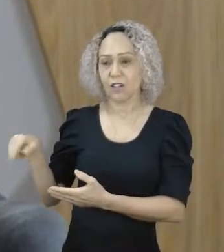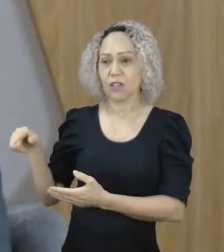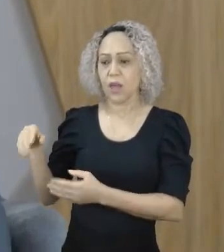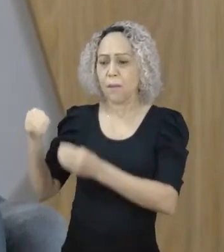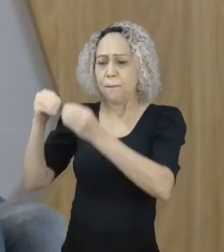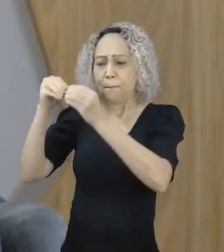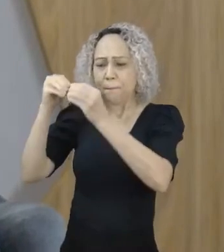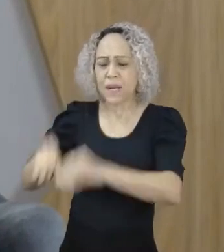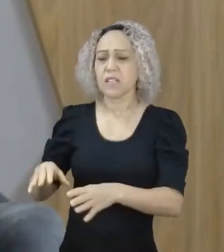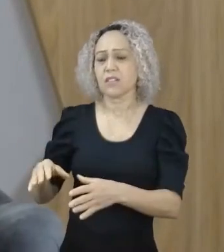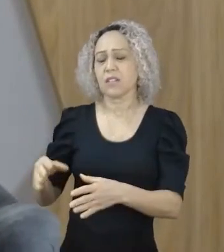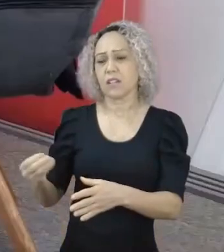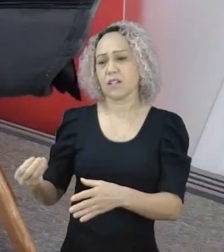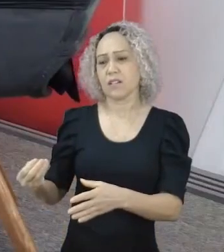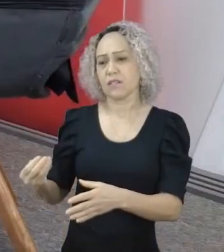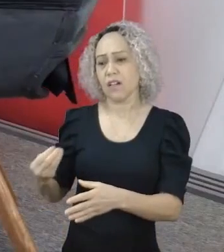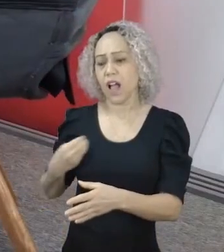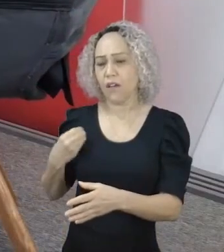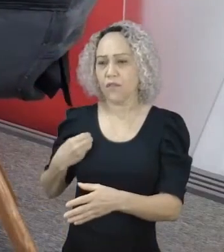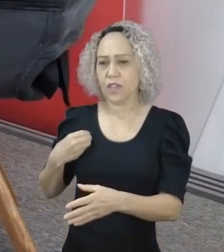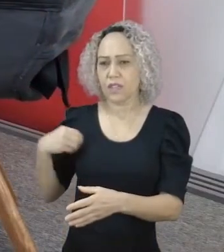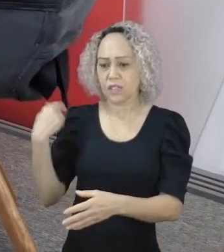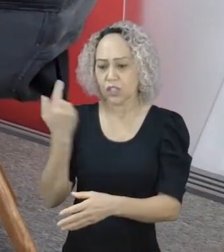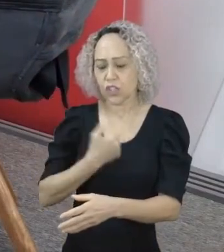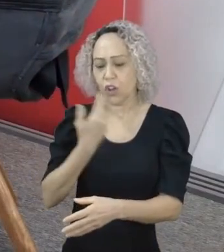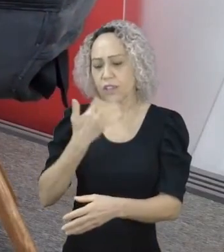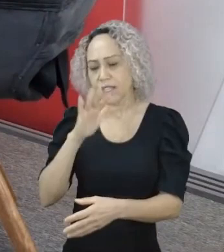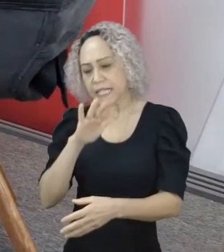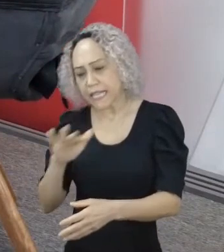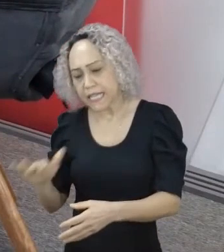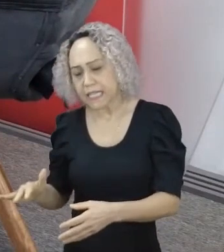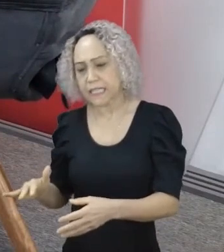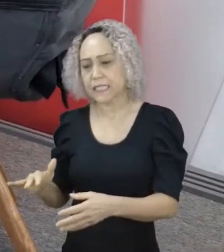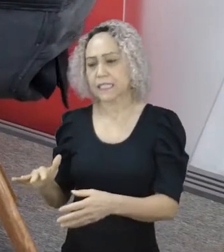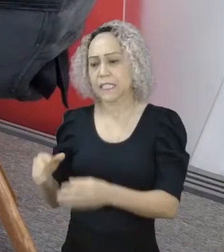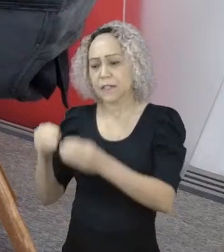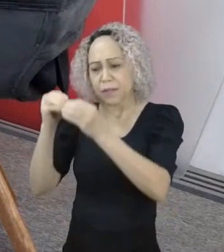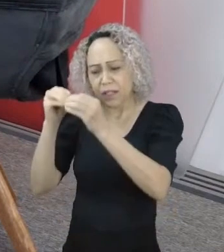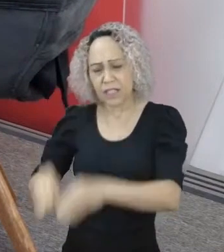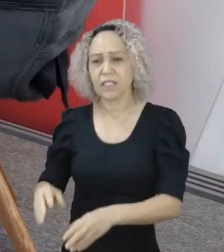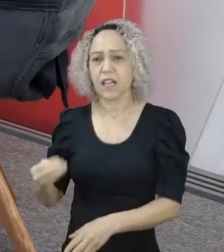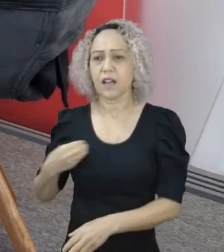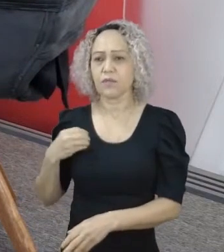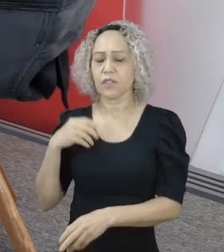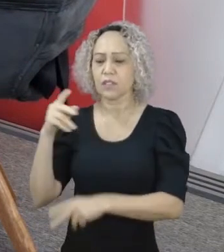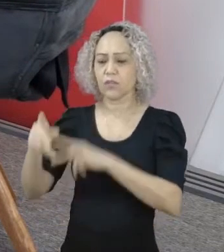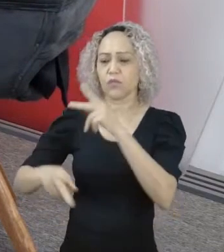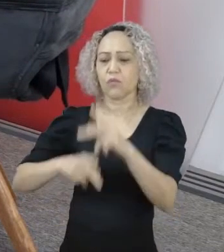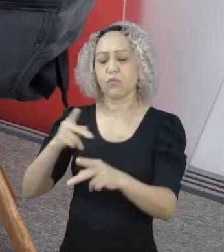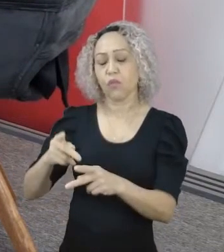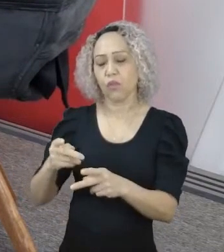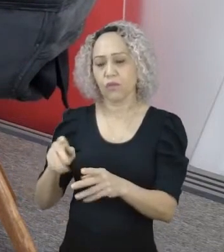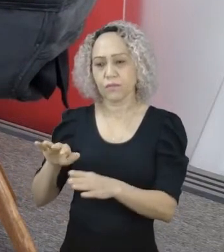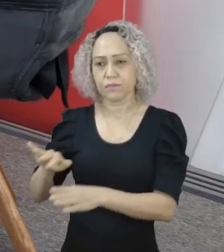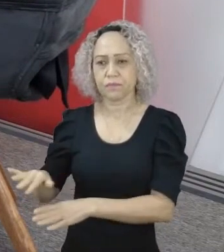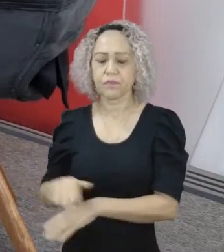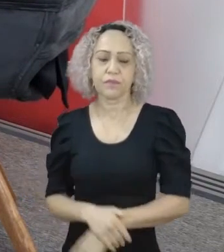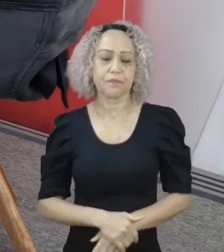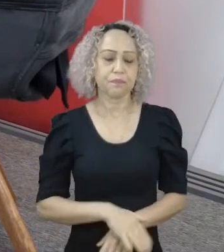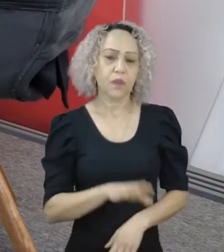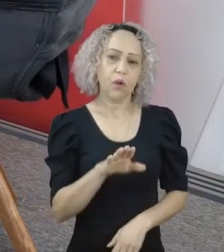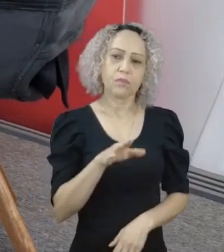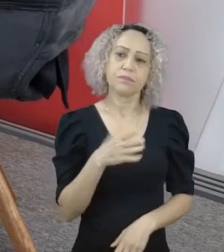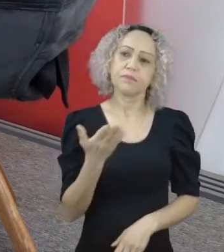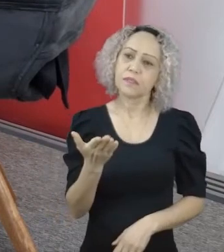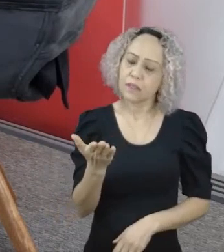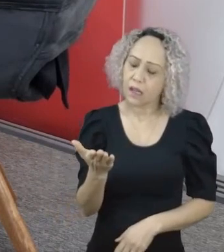vida da nossa população. Houve um desestímulo em massa, né, deputado, sobre essa questão da vacinação, inclusive vacinação infantil, né,